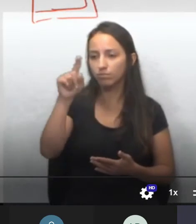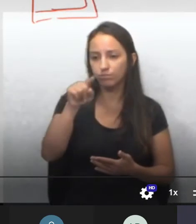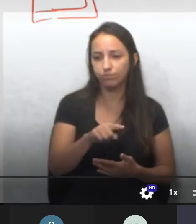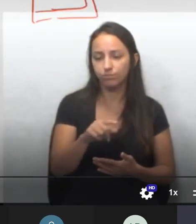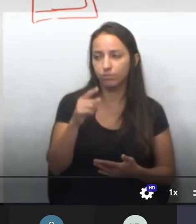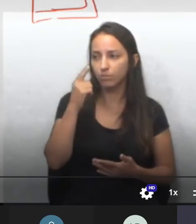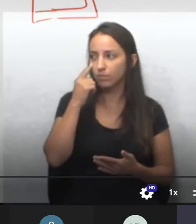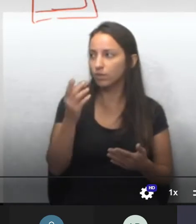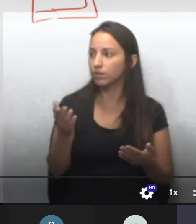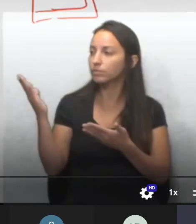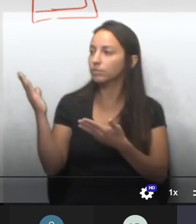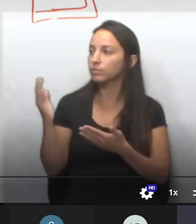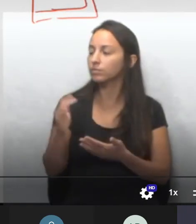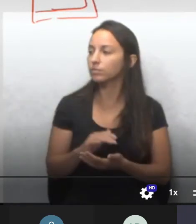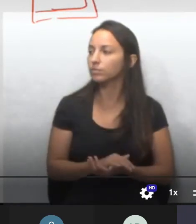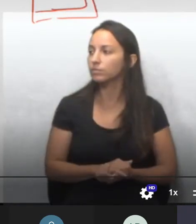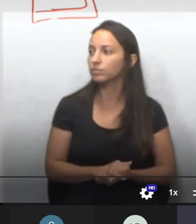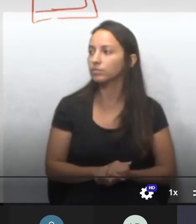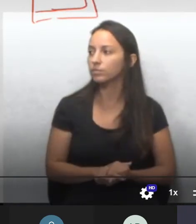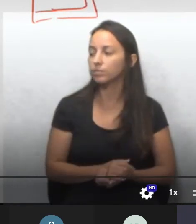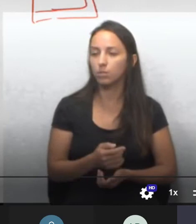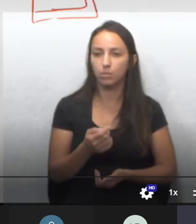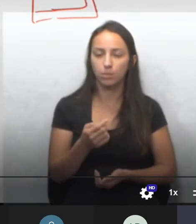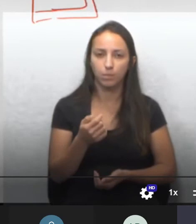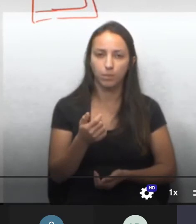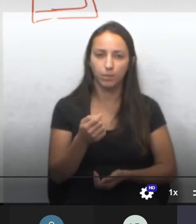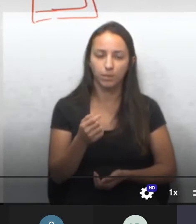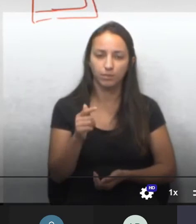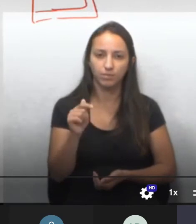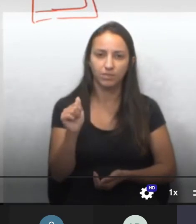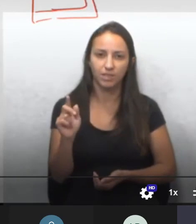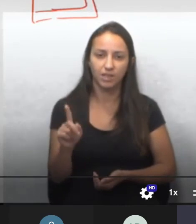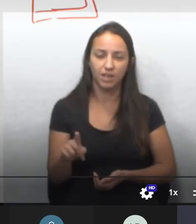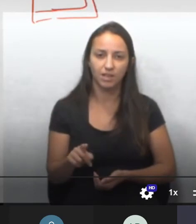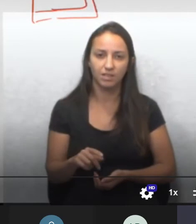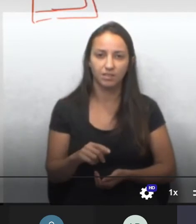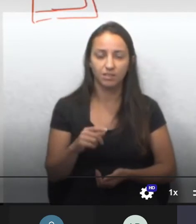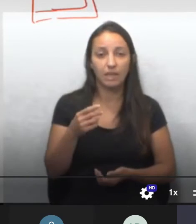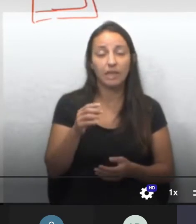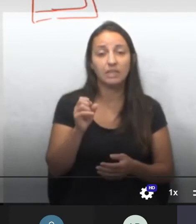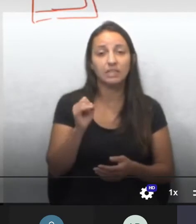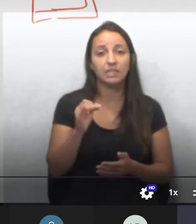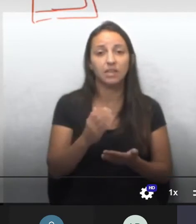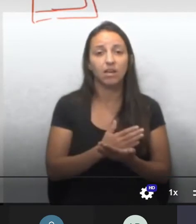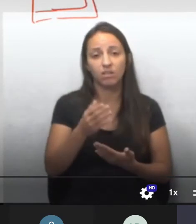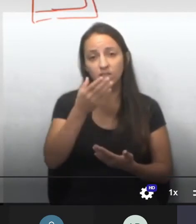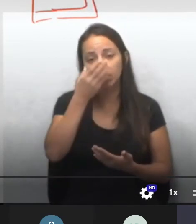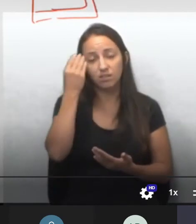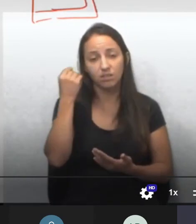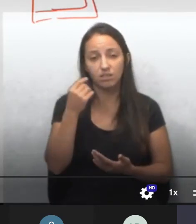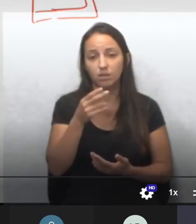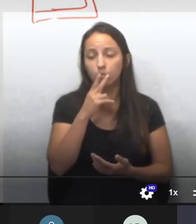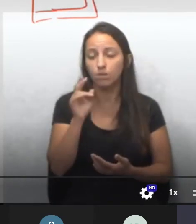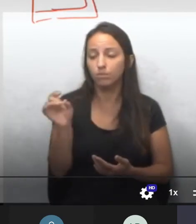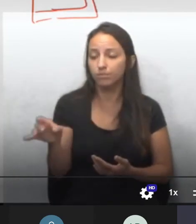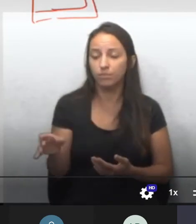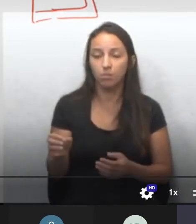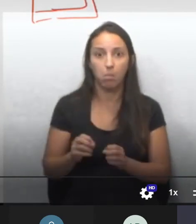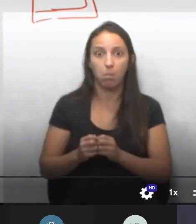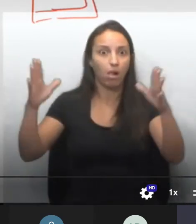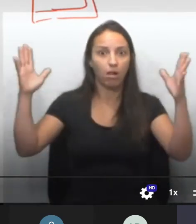nos cantos não acaba ficando ainda um pouco de gás? E basta alguém esquecer e soltar um cigarro aqui